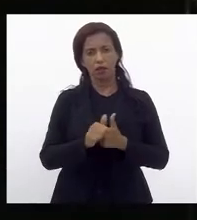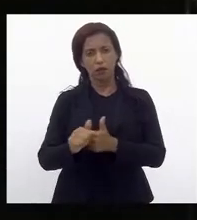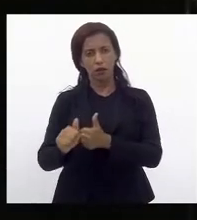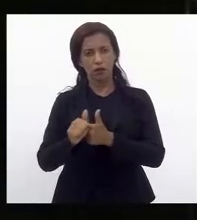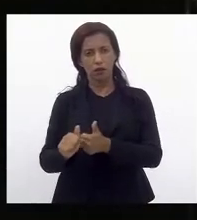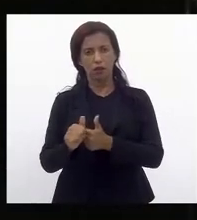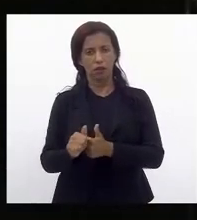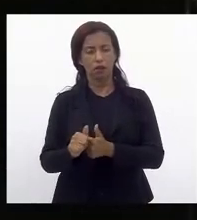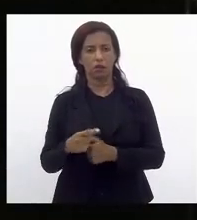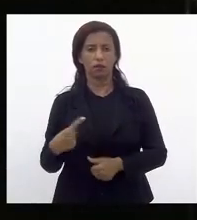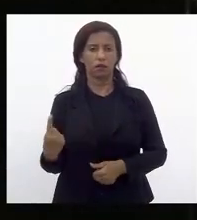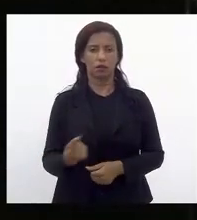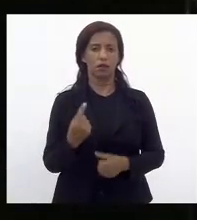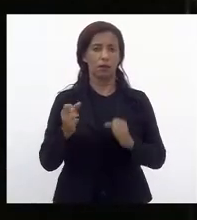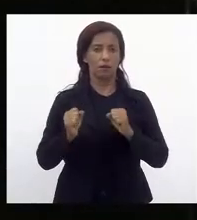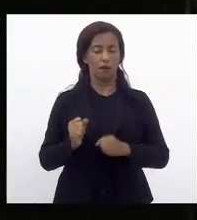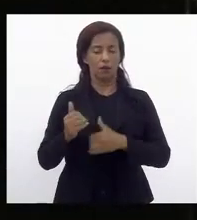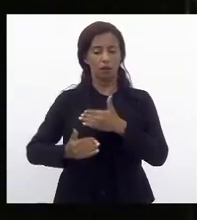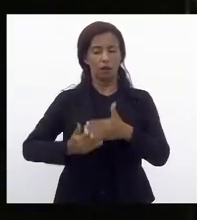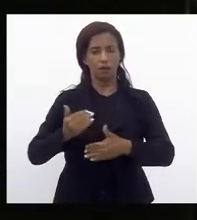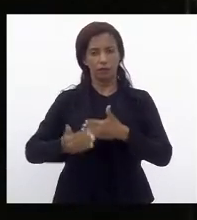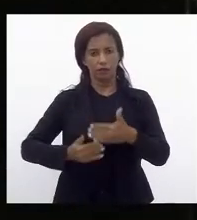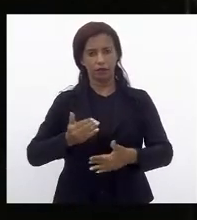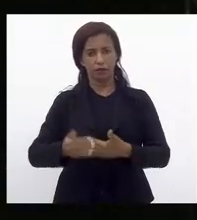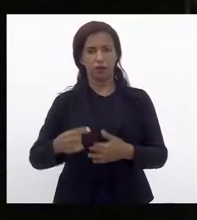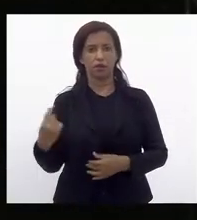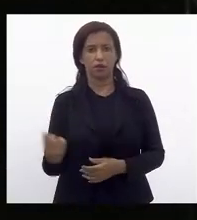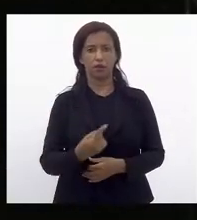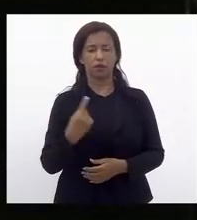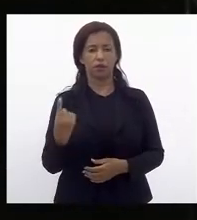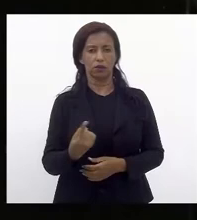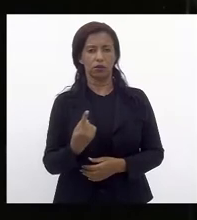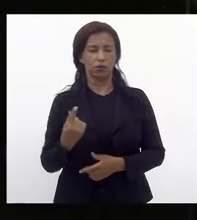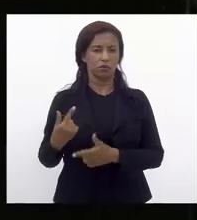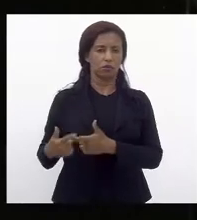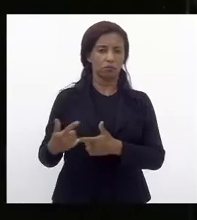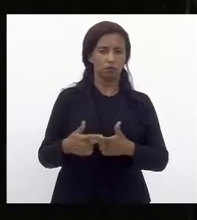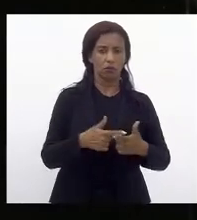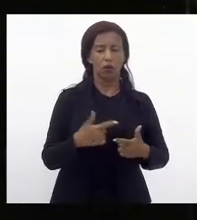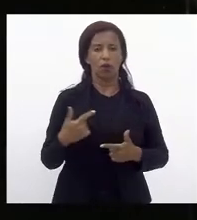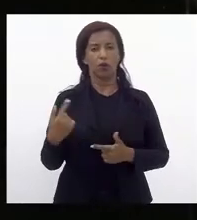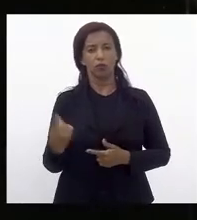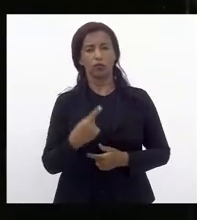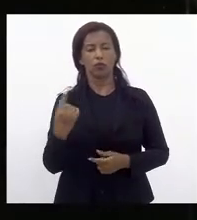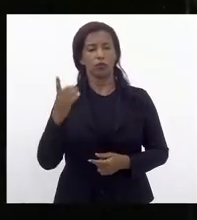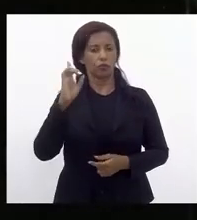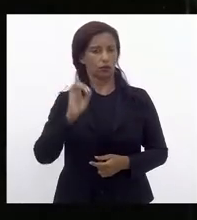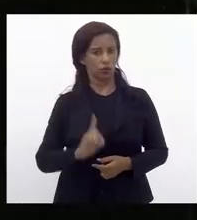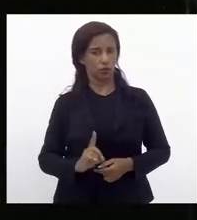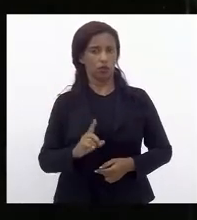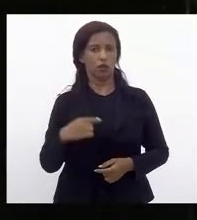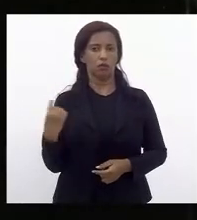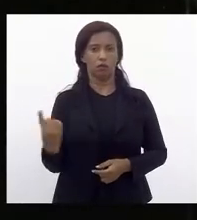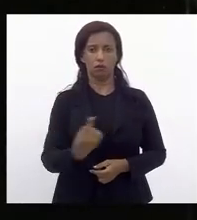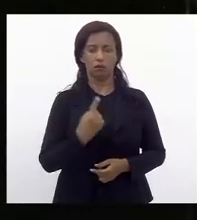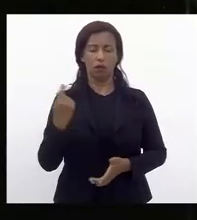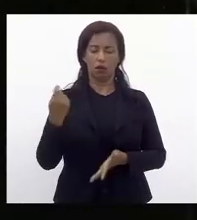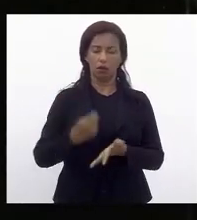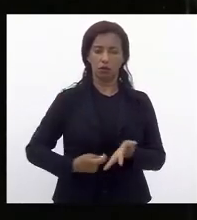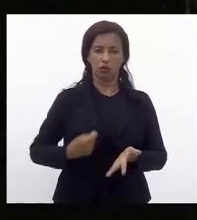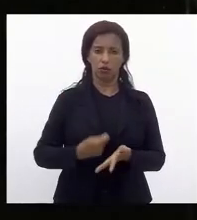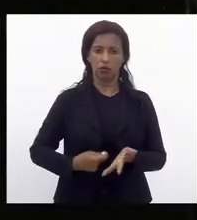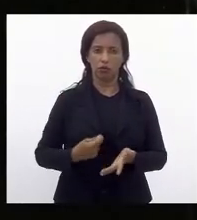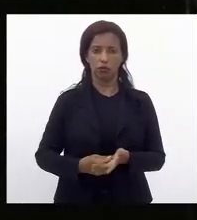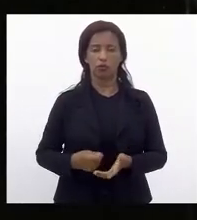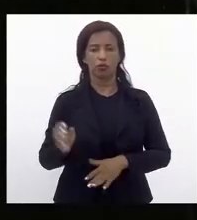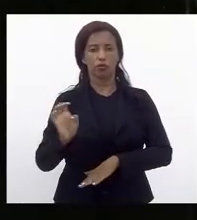segmentos, para que a gente possa avançar nas nossas prerrogativas, nos nossos direitos, nas nossas lutas